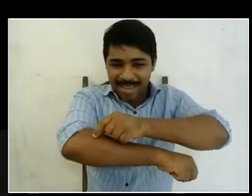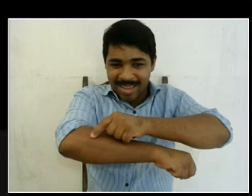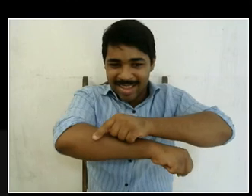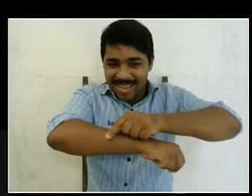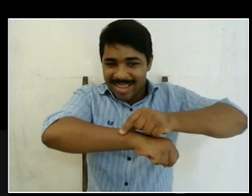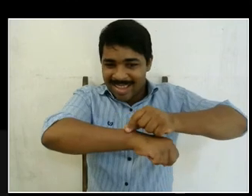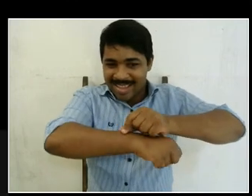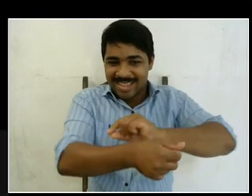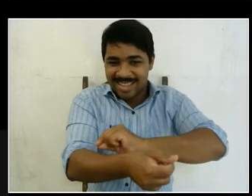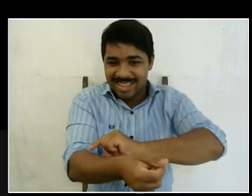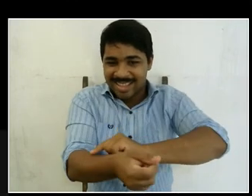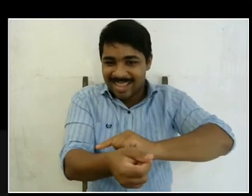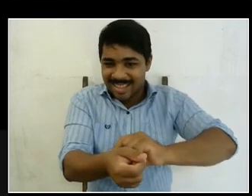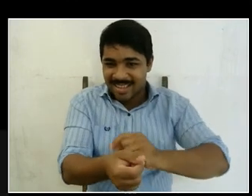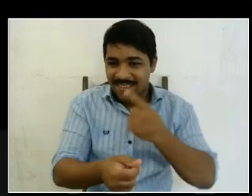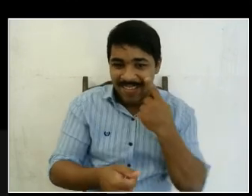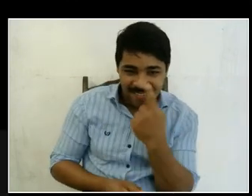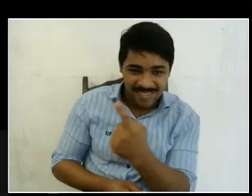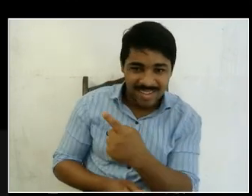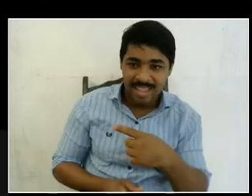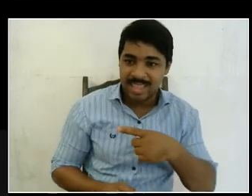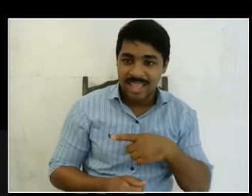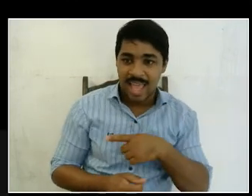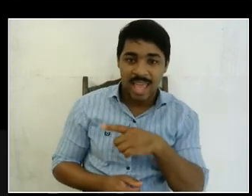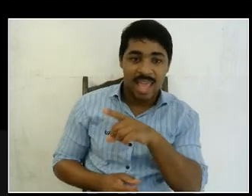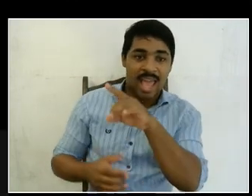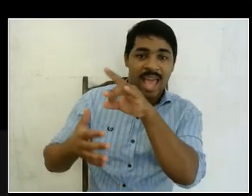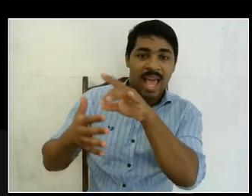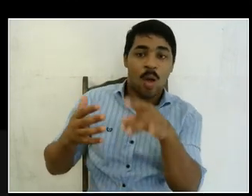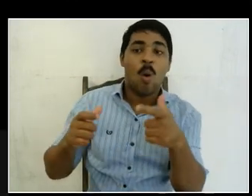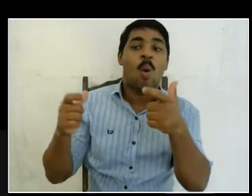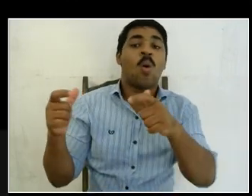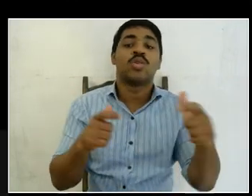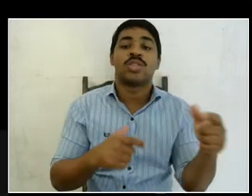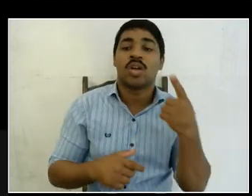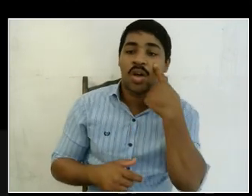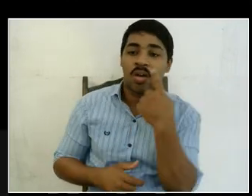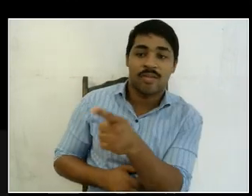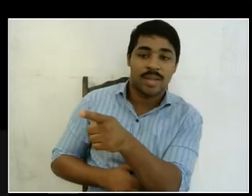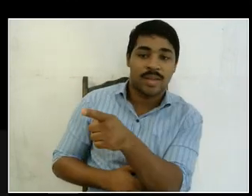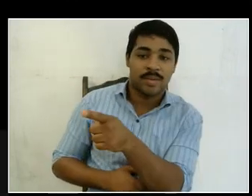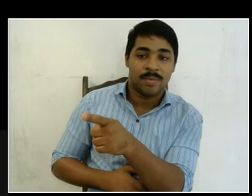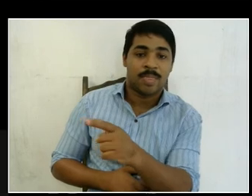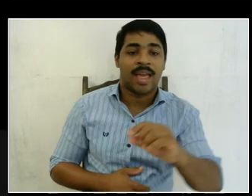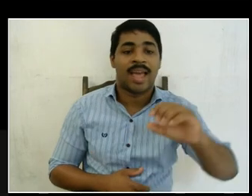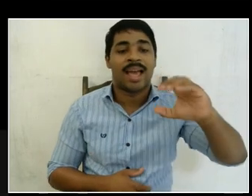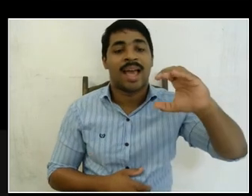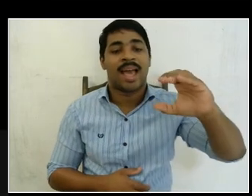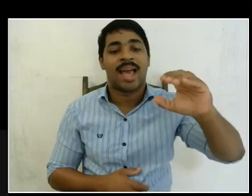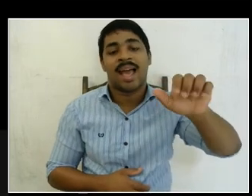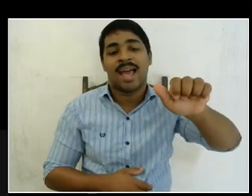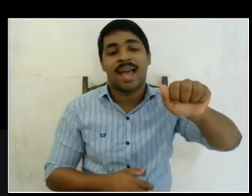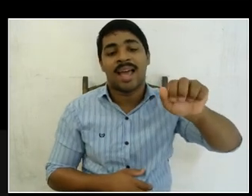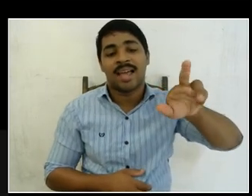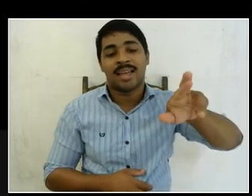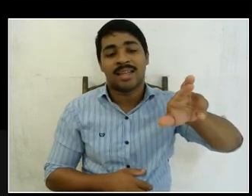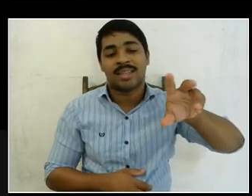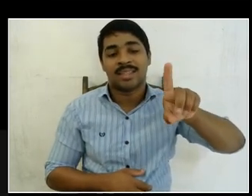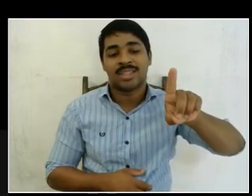liso. Então, a gente vai ver onde ele é encontrado. Ó. O tecido muscular estriado cardíaco. Ele vai ser encontrado no